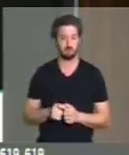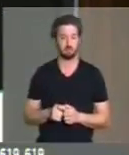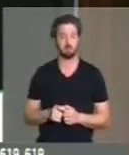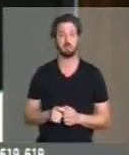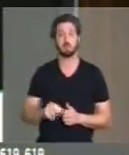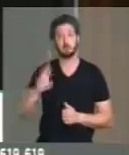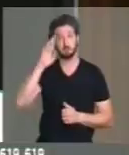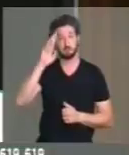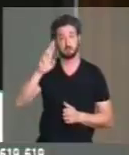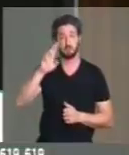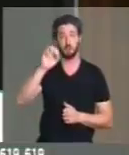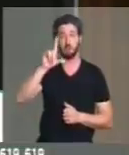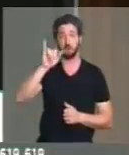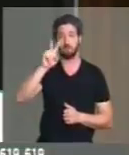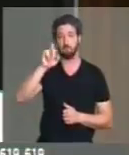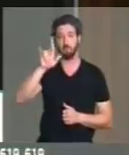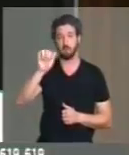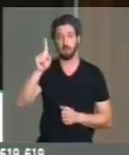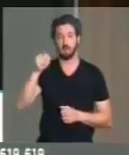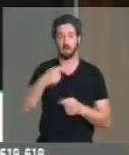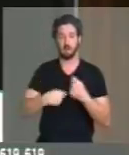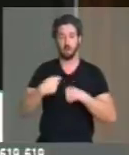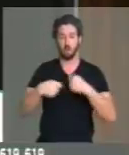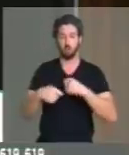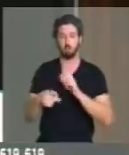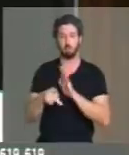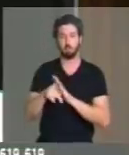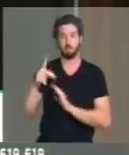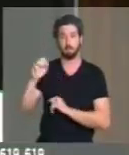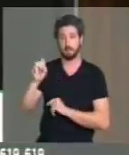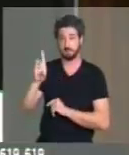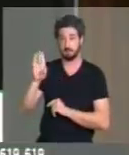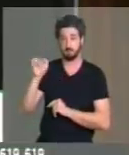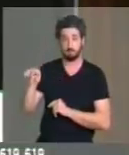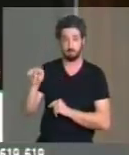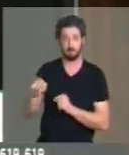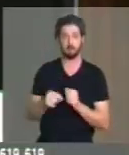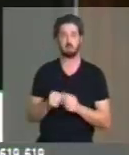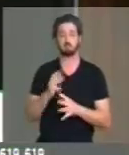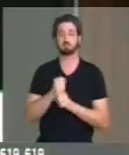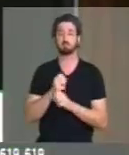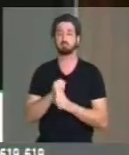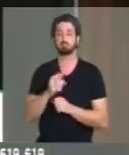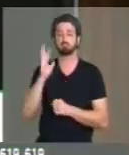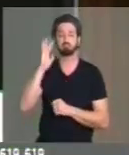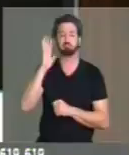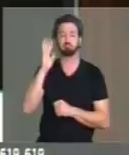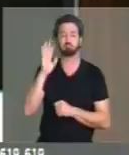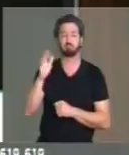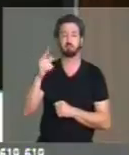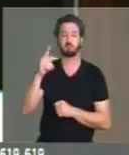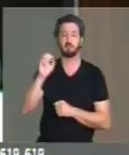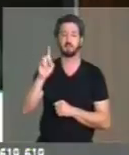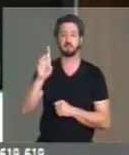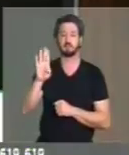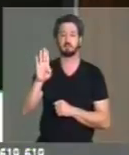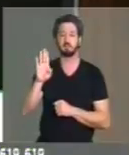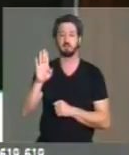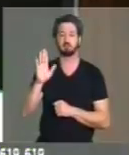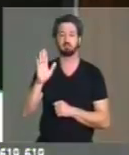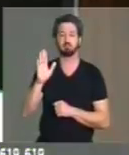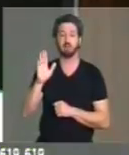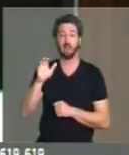Gessner de Oliveira, economista ligado aos tucanos, calculou que a Operação Lava Jato já